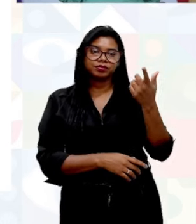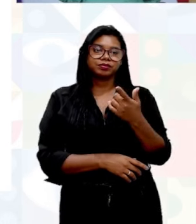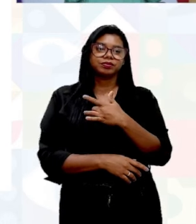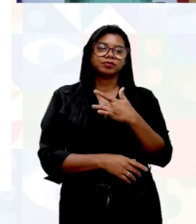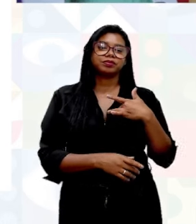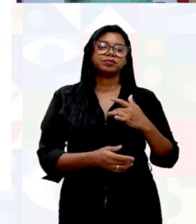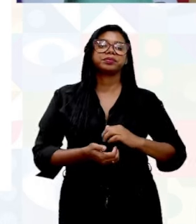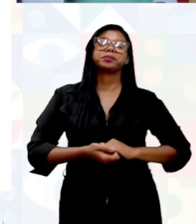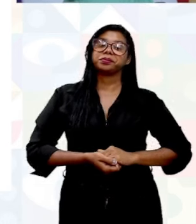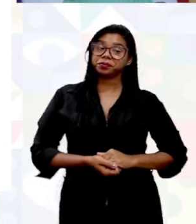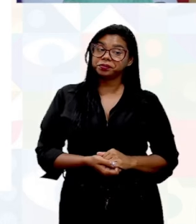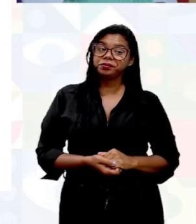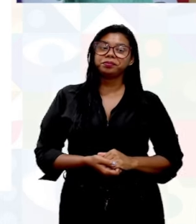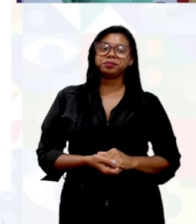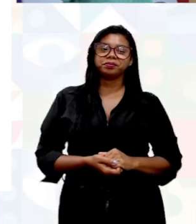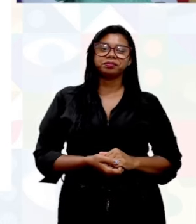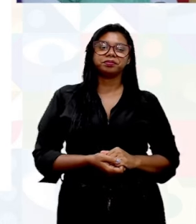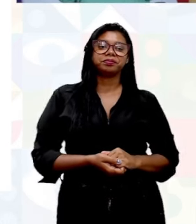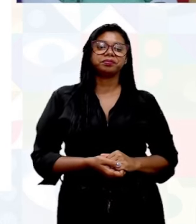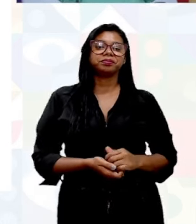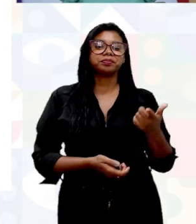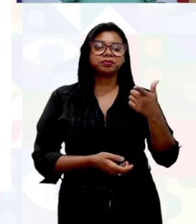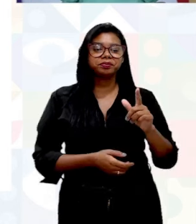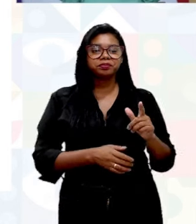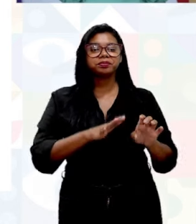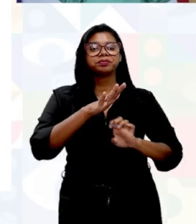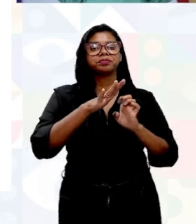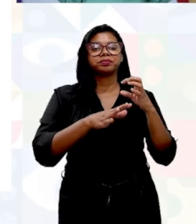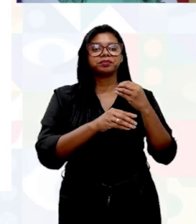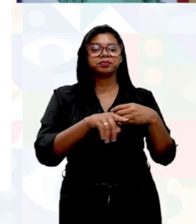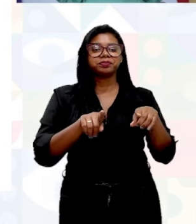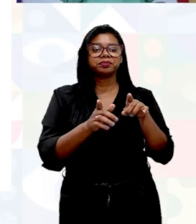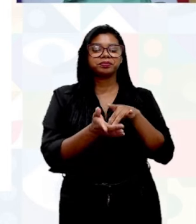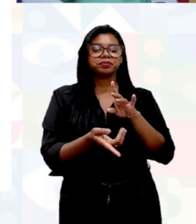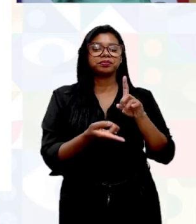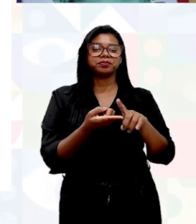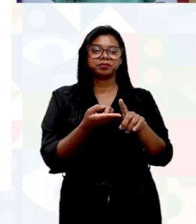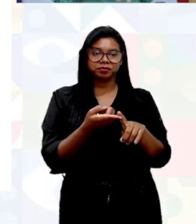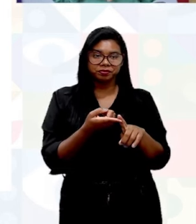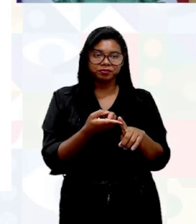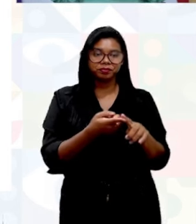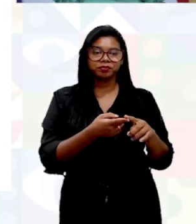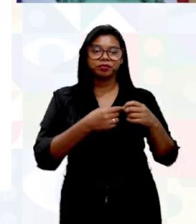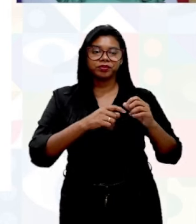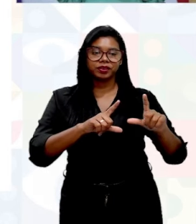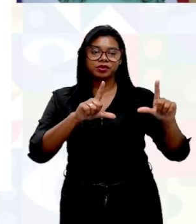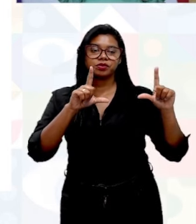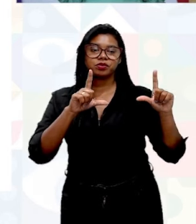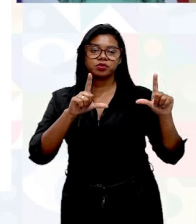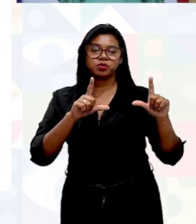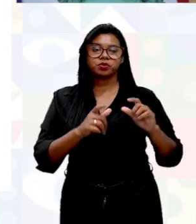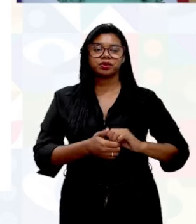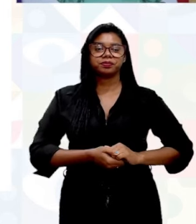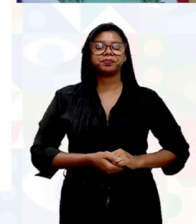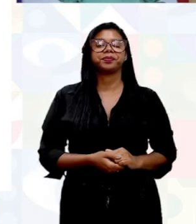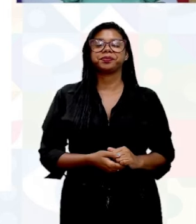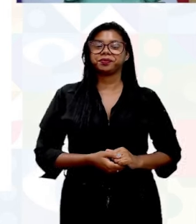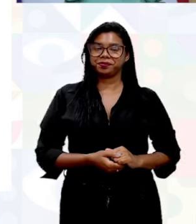saúde. E a outra parte, né, que é a parte da startup, seria startup,